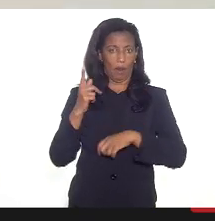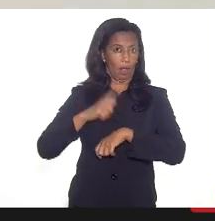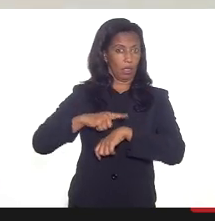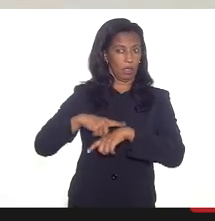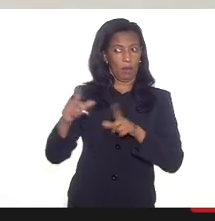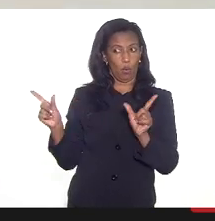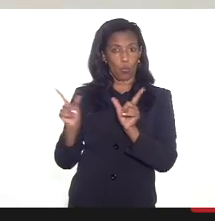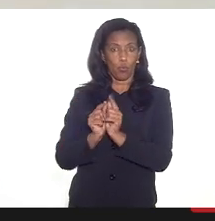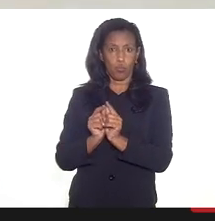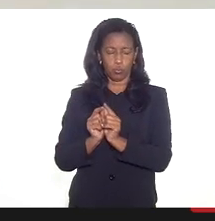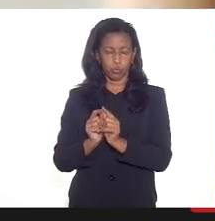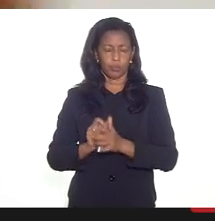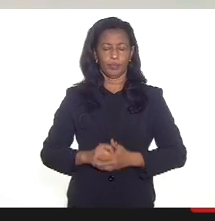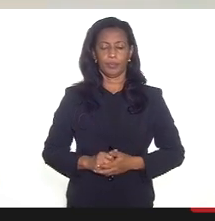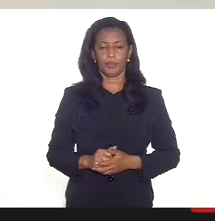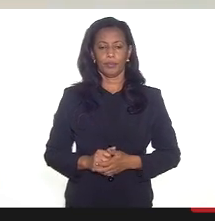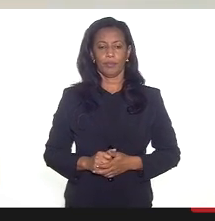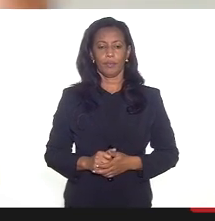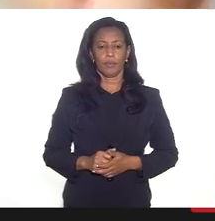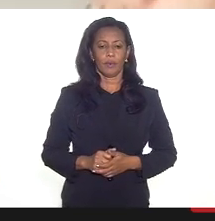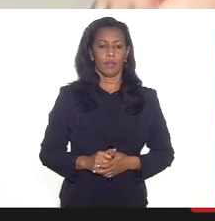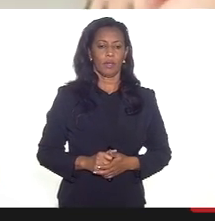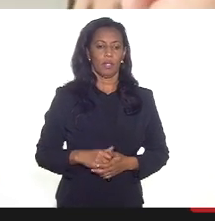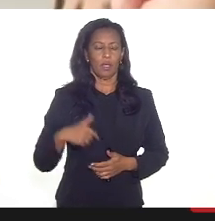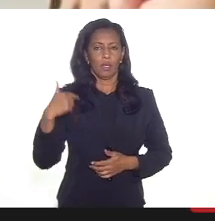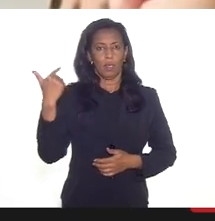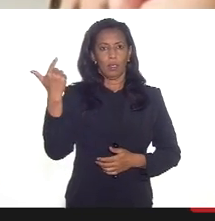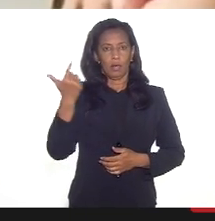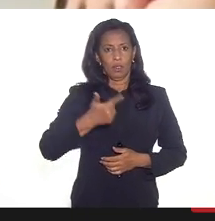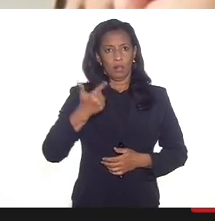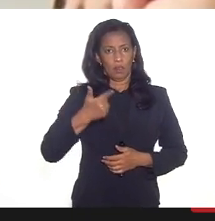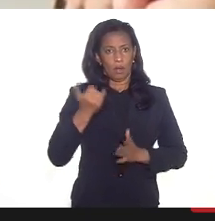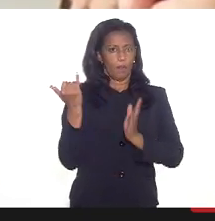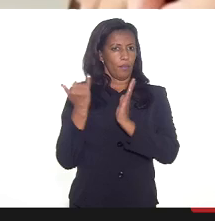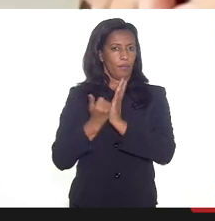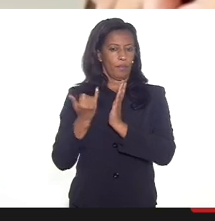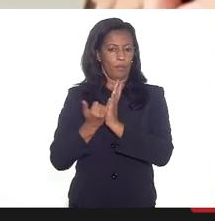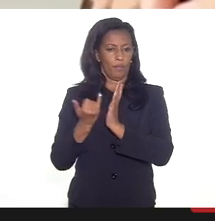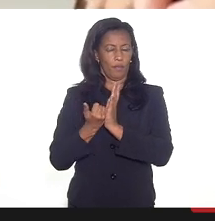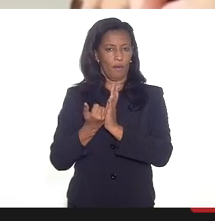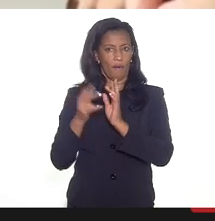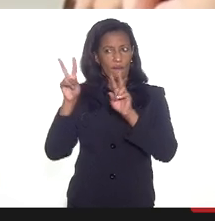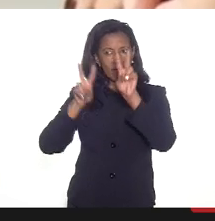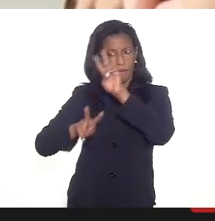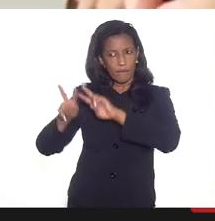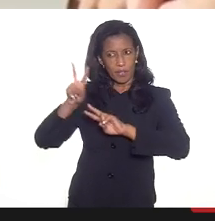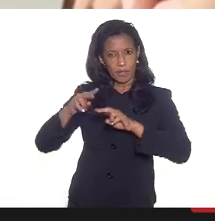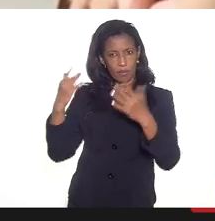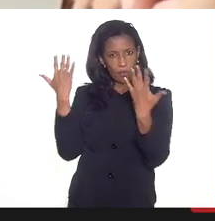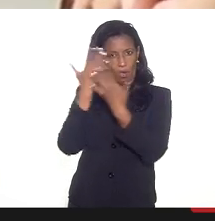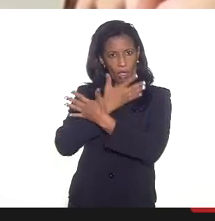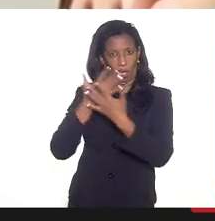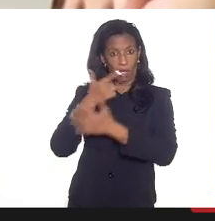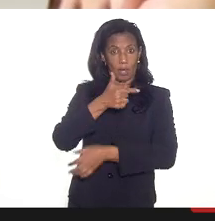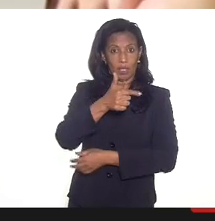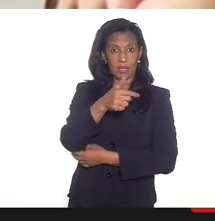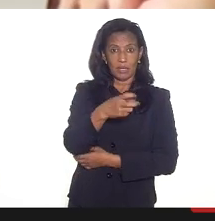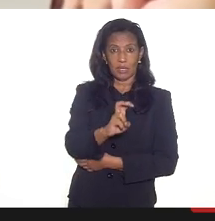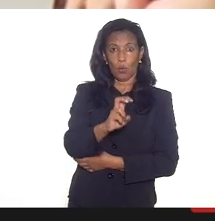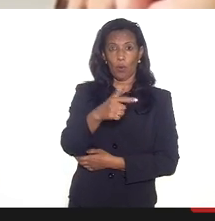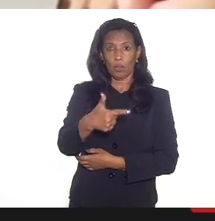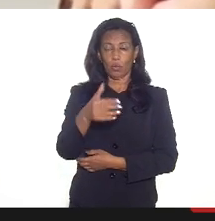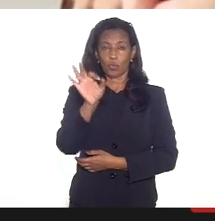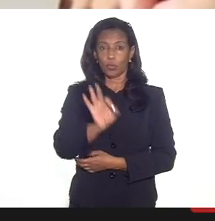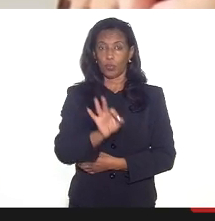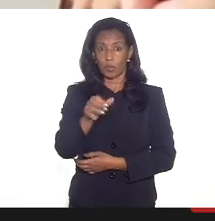não vai dar tempo. Mas aqui, a segunda edição da pesquisa Visível e Invisível fala que 52% das